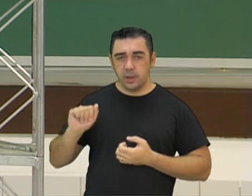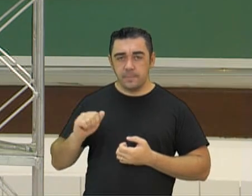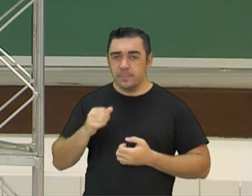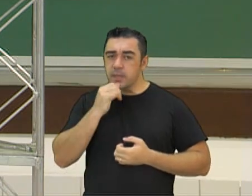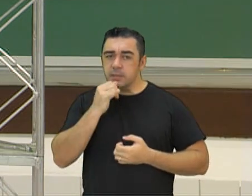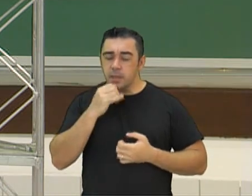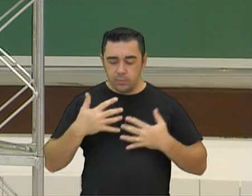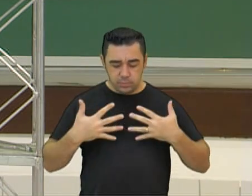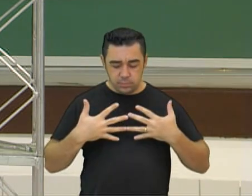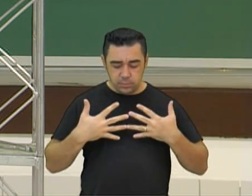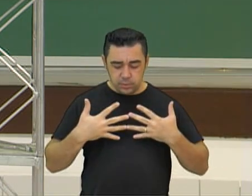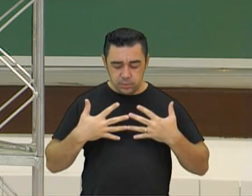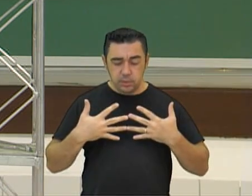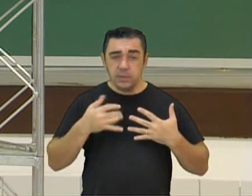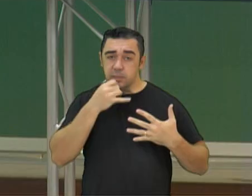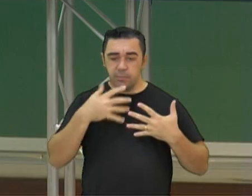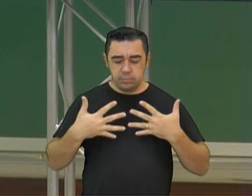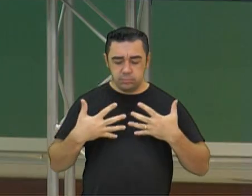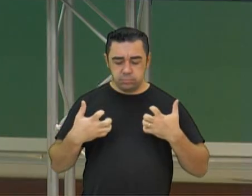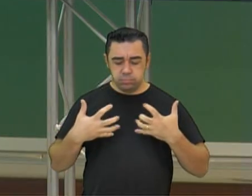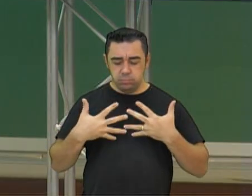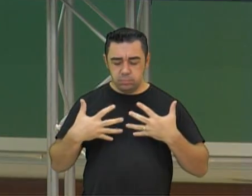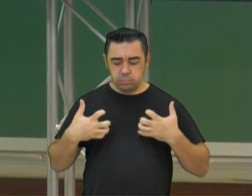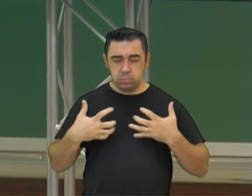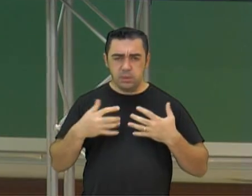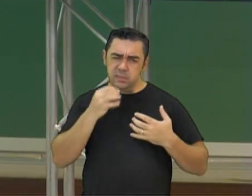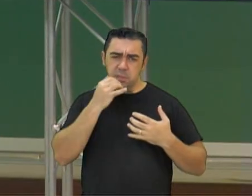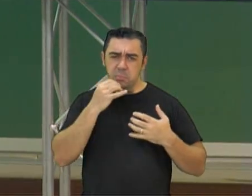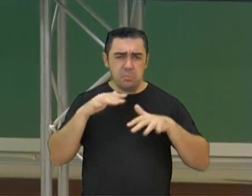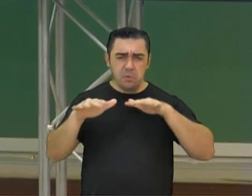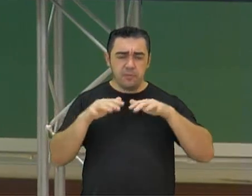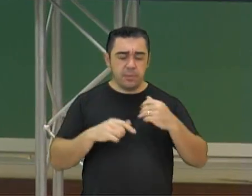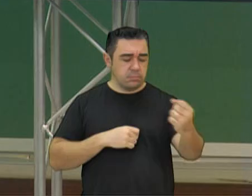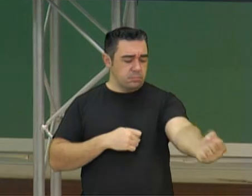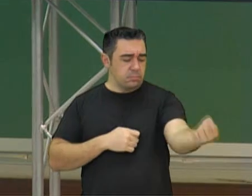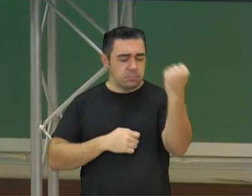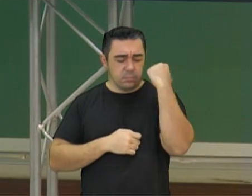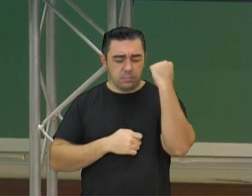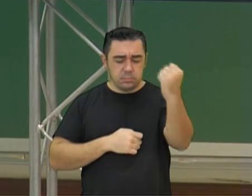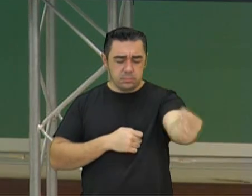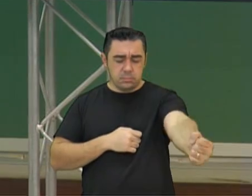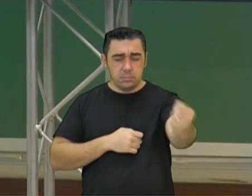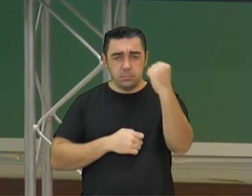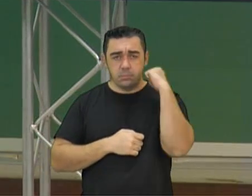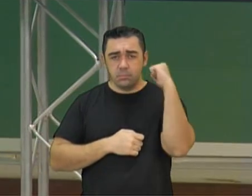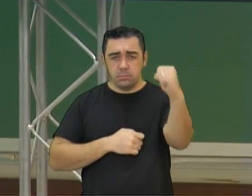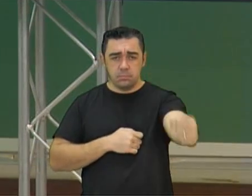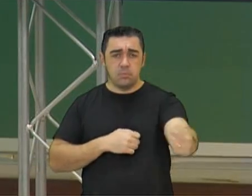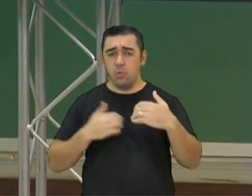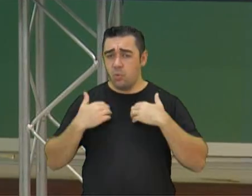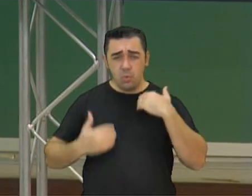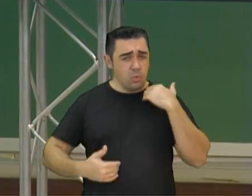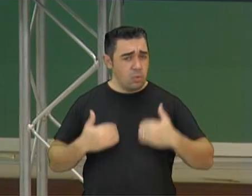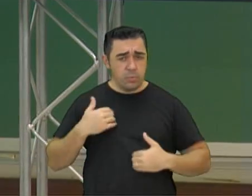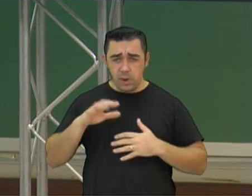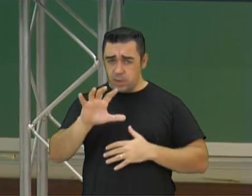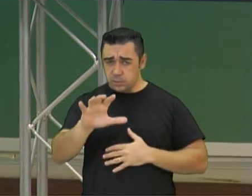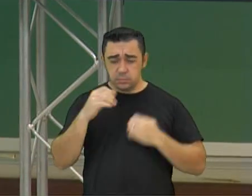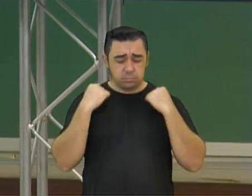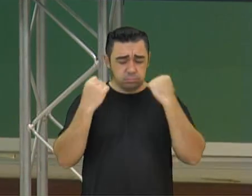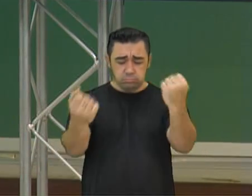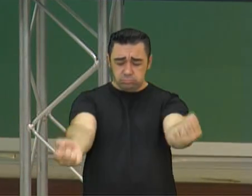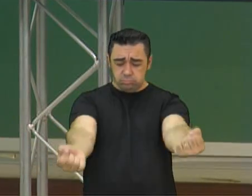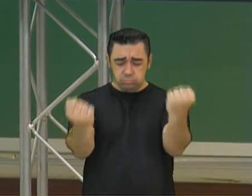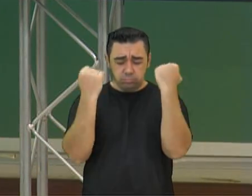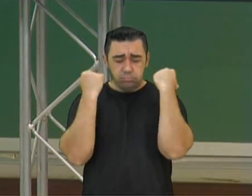para executar o movimento. Então, eu estou lá executando o movimento, flexionando. Então, minha musculatura está contraindo e